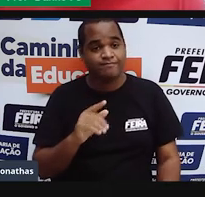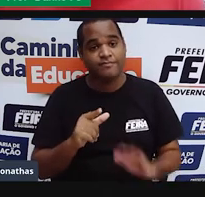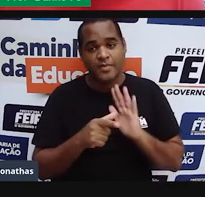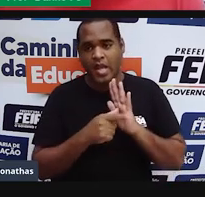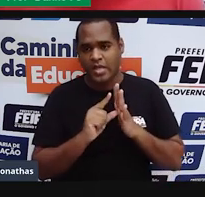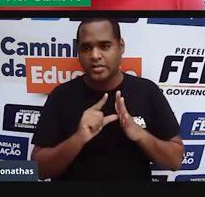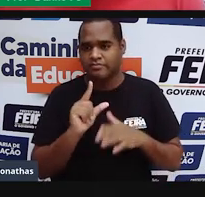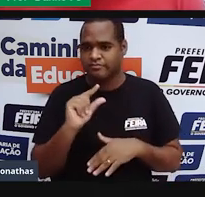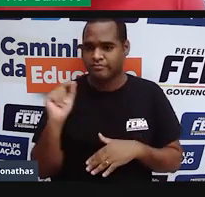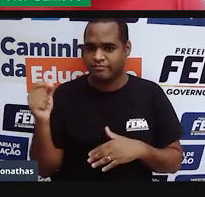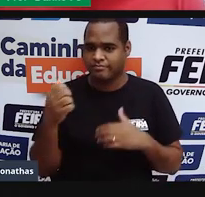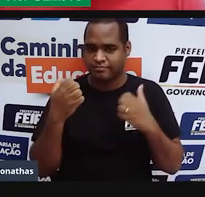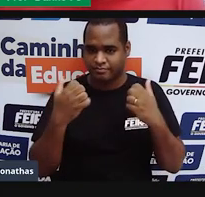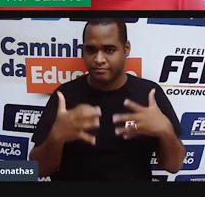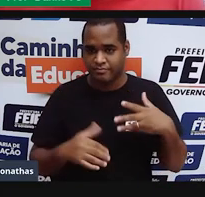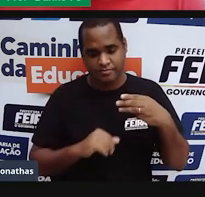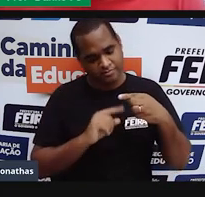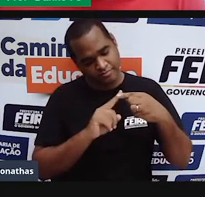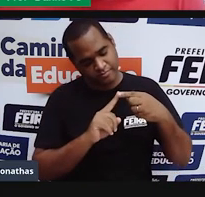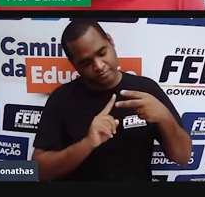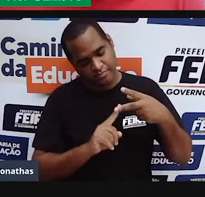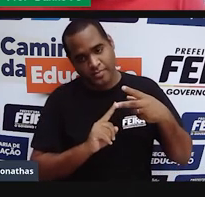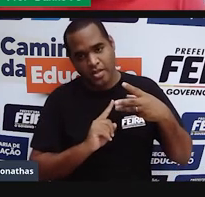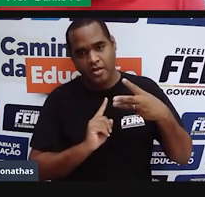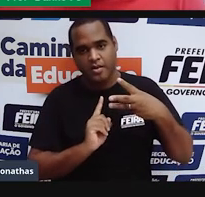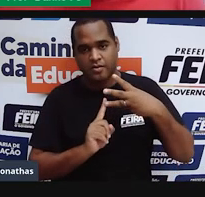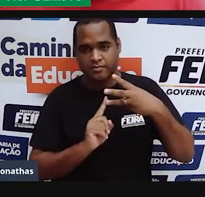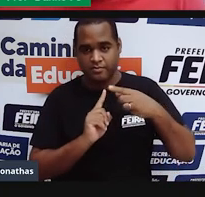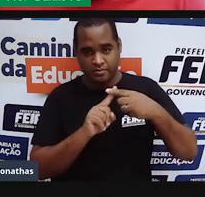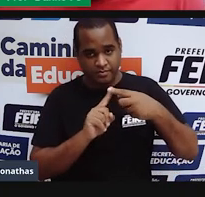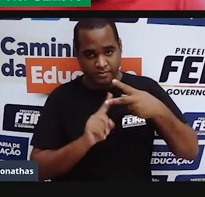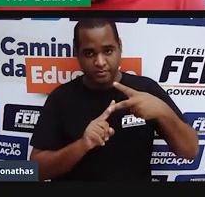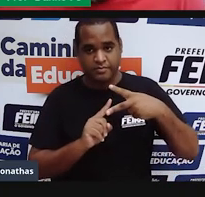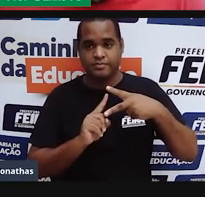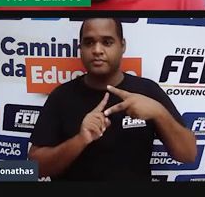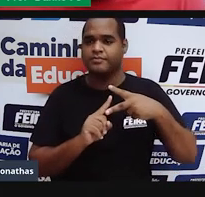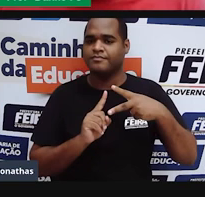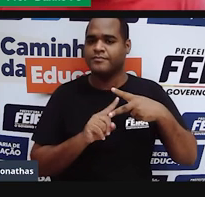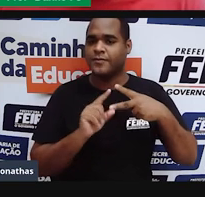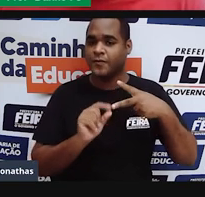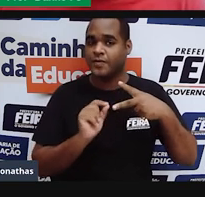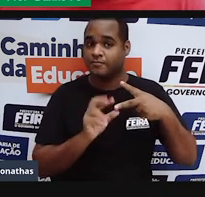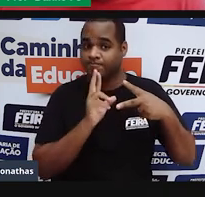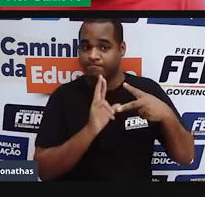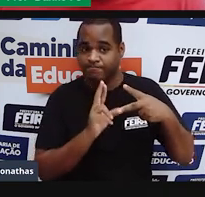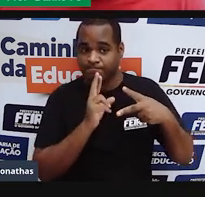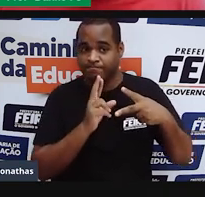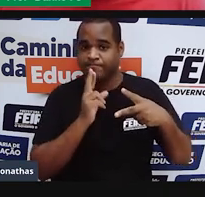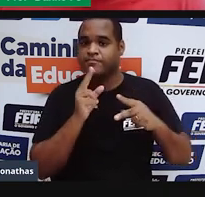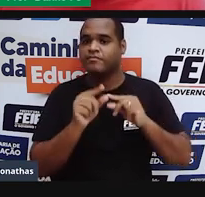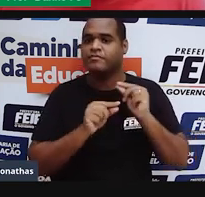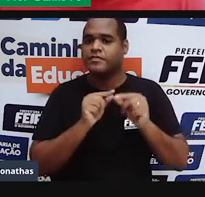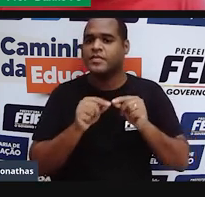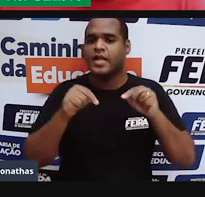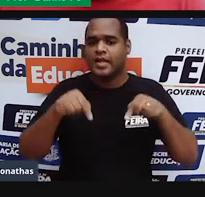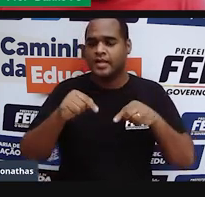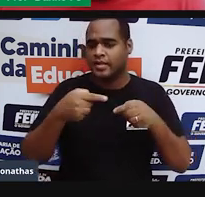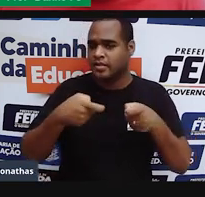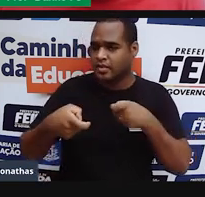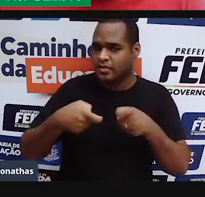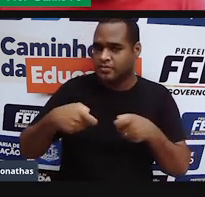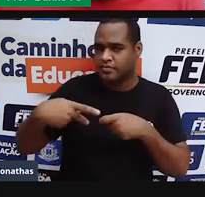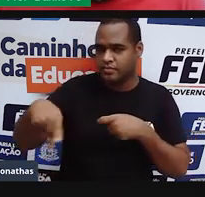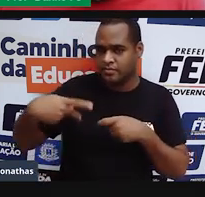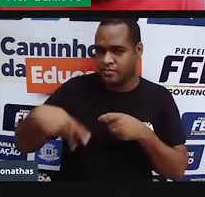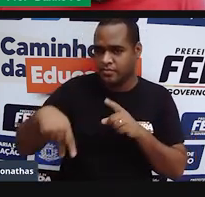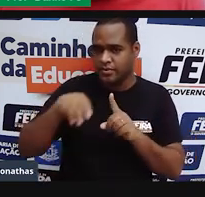de me despedir, eu tenho algumas questões que preparei para vocês. Vocês vão responder no caderno. Quais as consequências